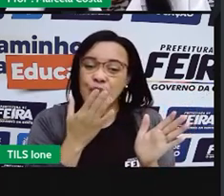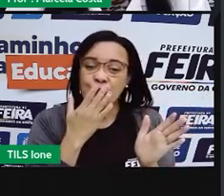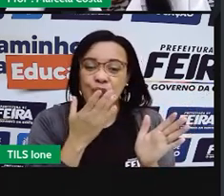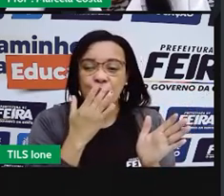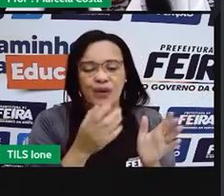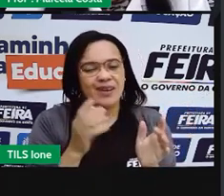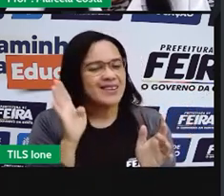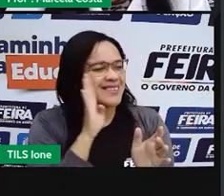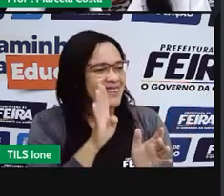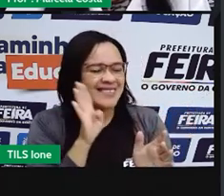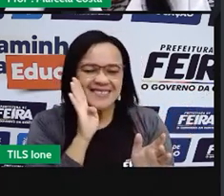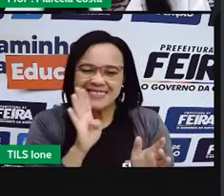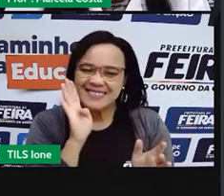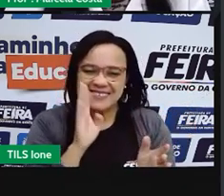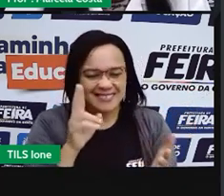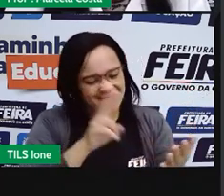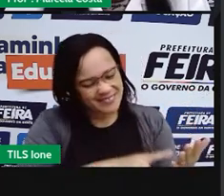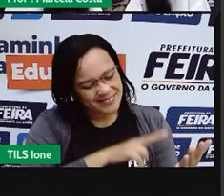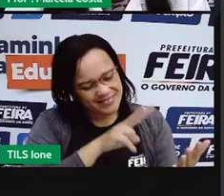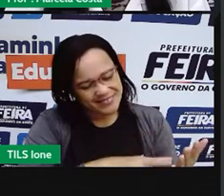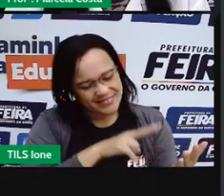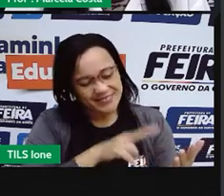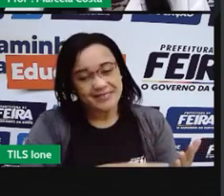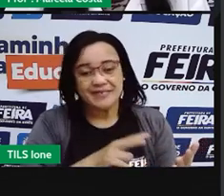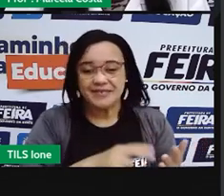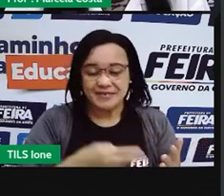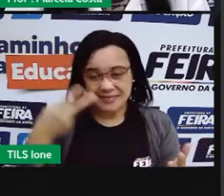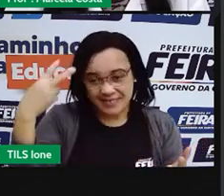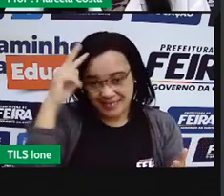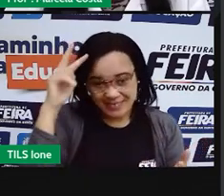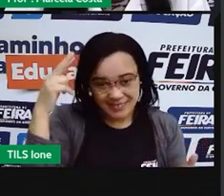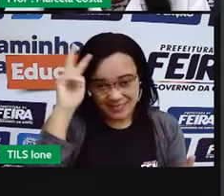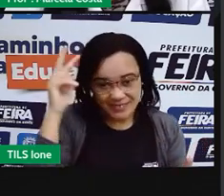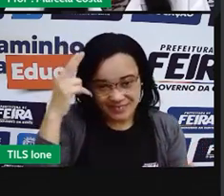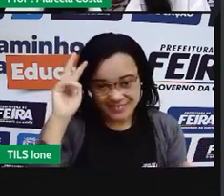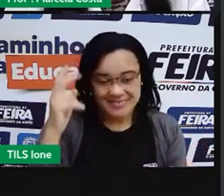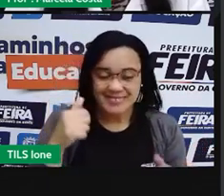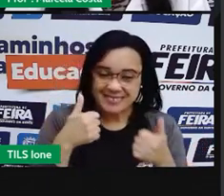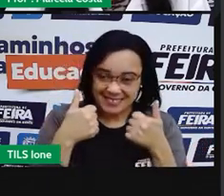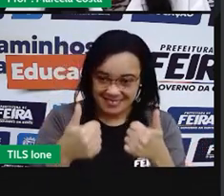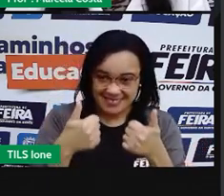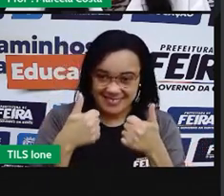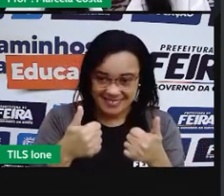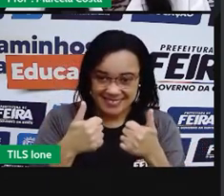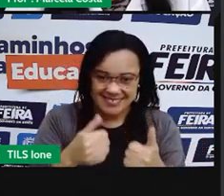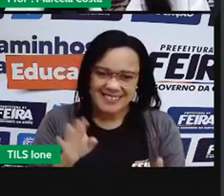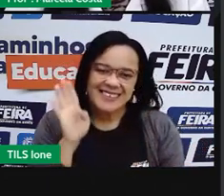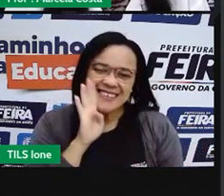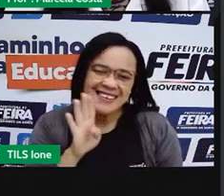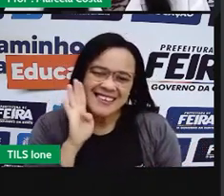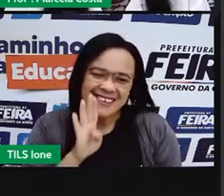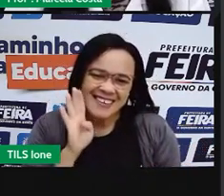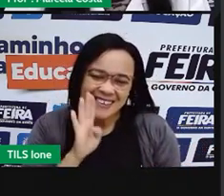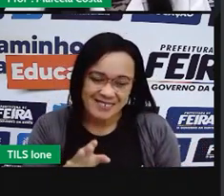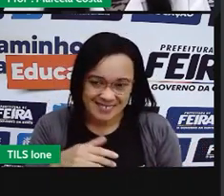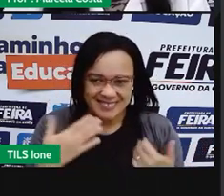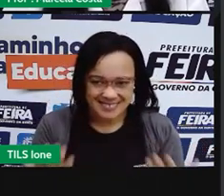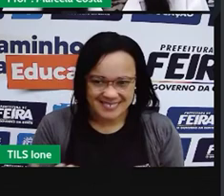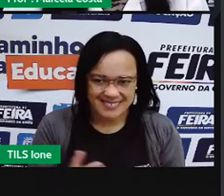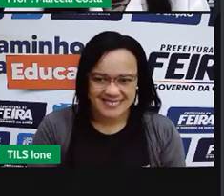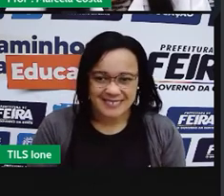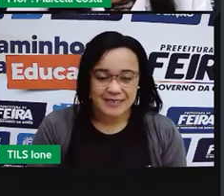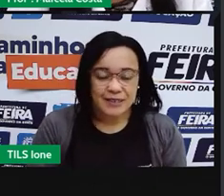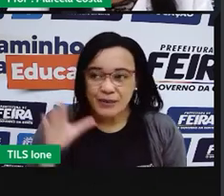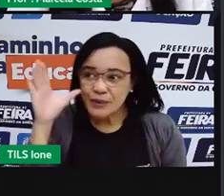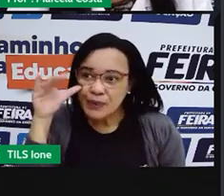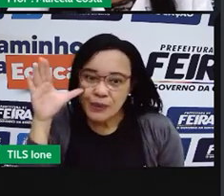livro. Vai ter história e vai ter imagens para você pintar. Tá vendo? Que legal? Ficou